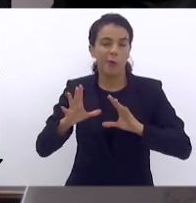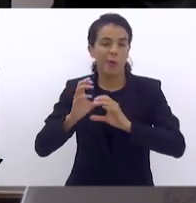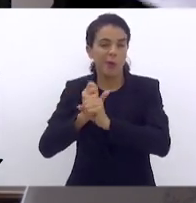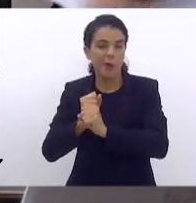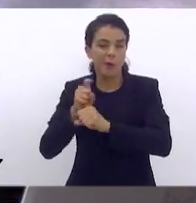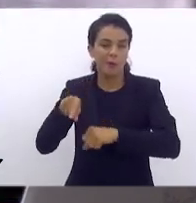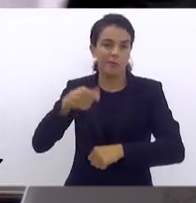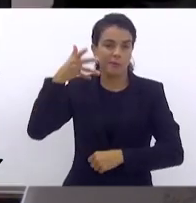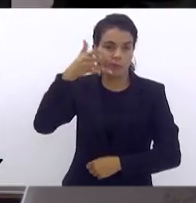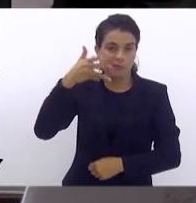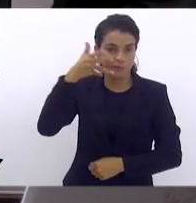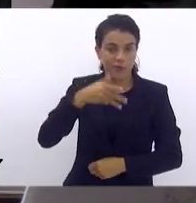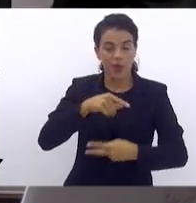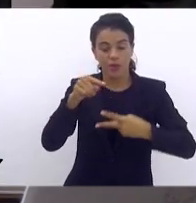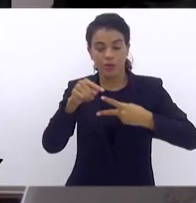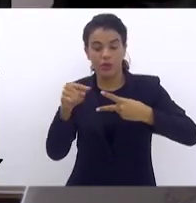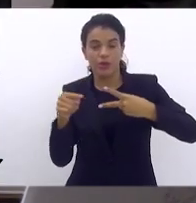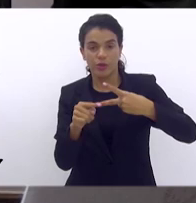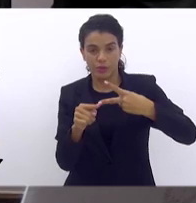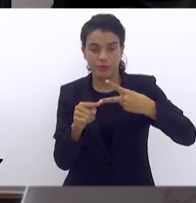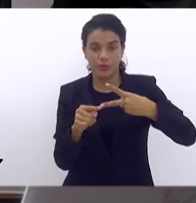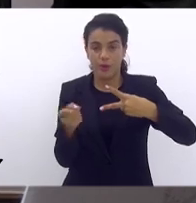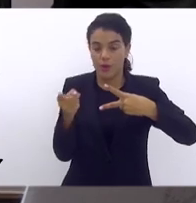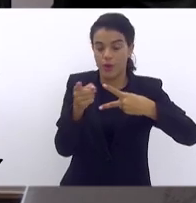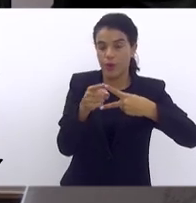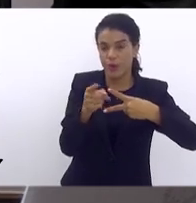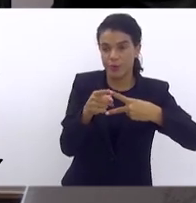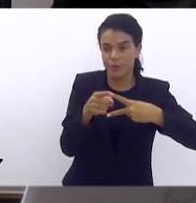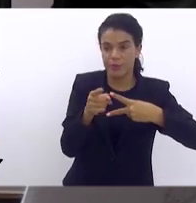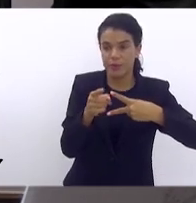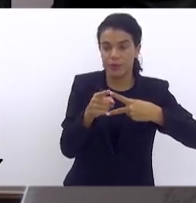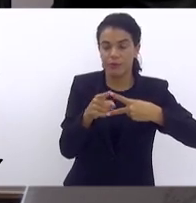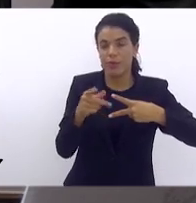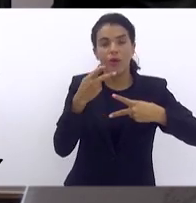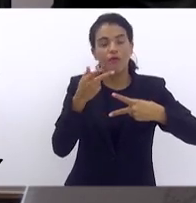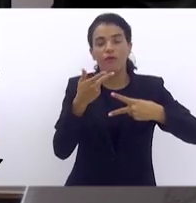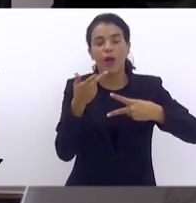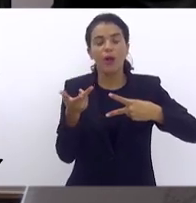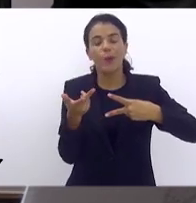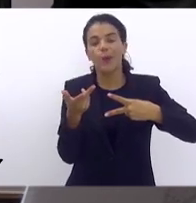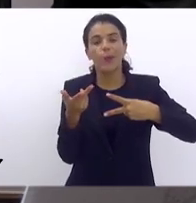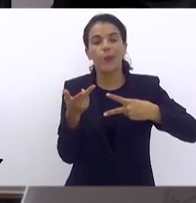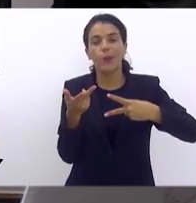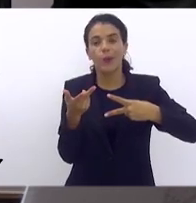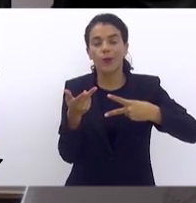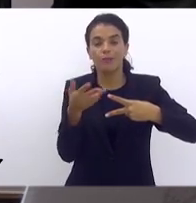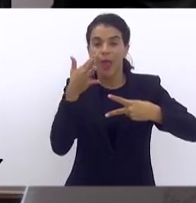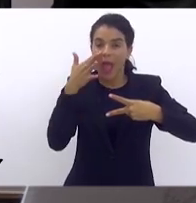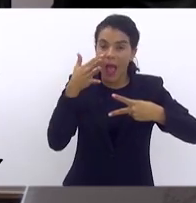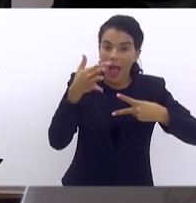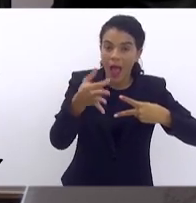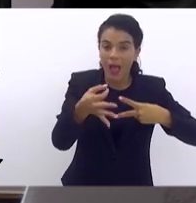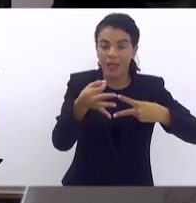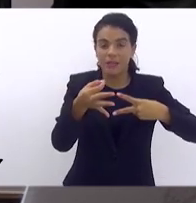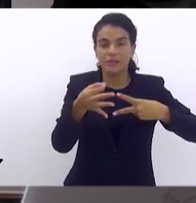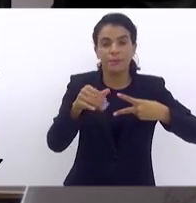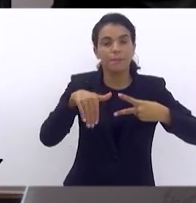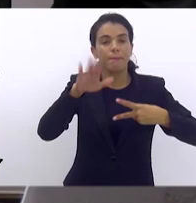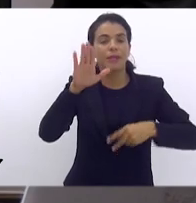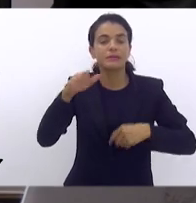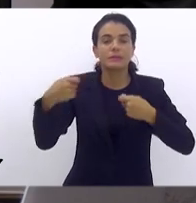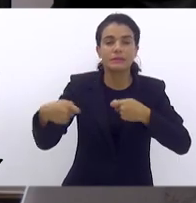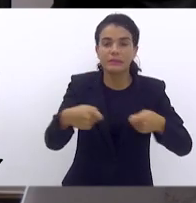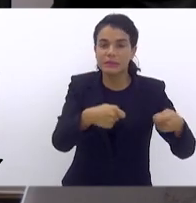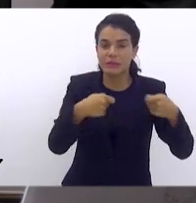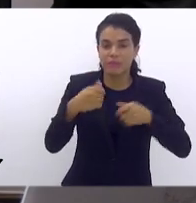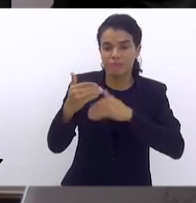mais sobre mais dois pontos é o primeiro é eu chamo de para a gente atentar um pouco sobre a necessidade